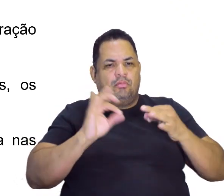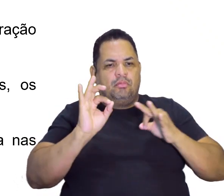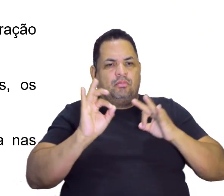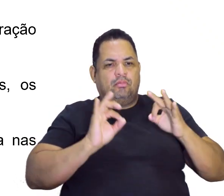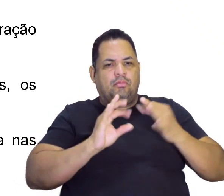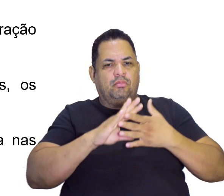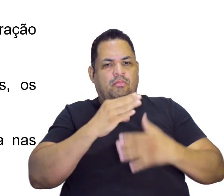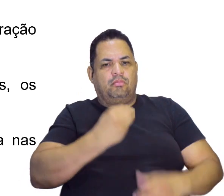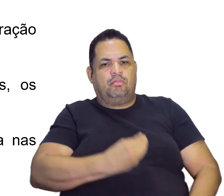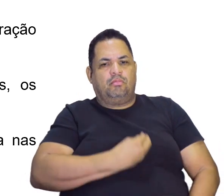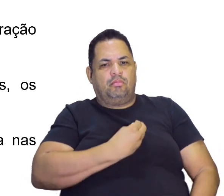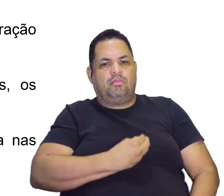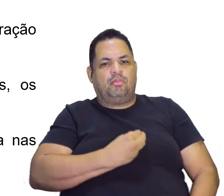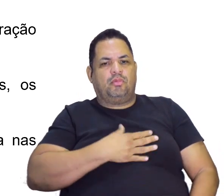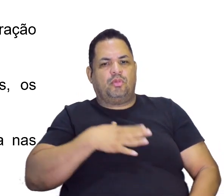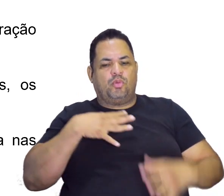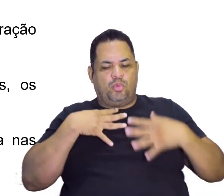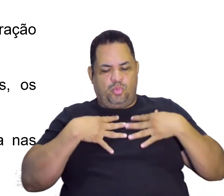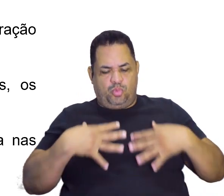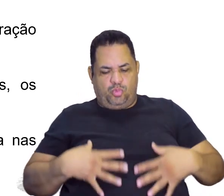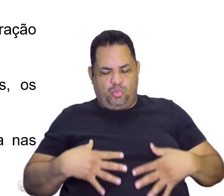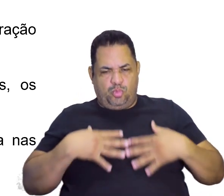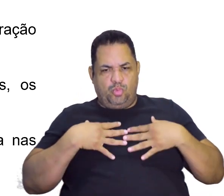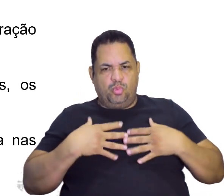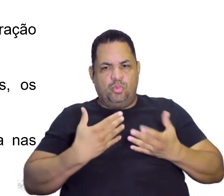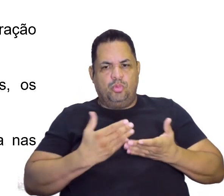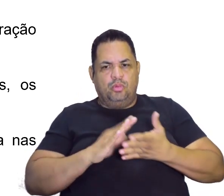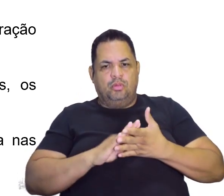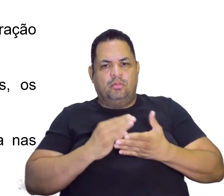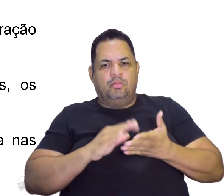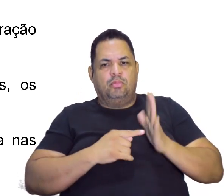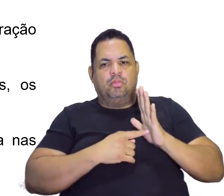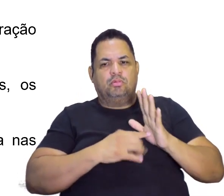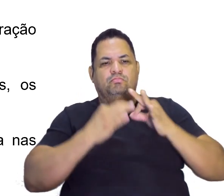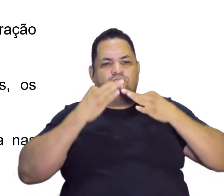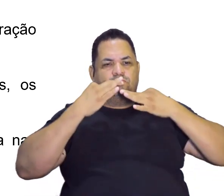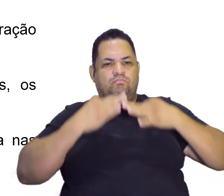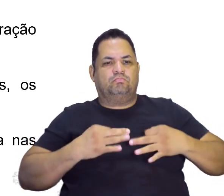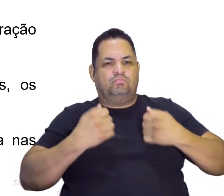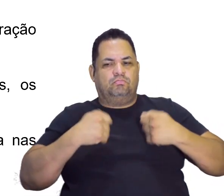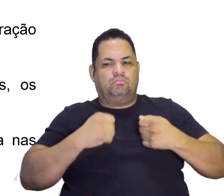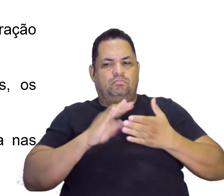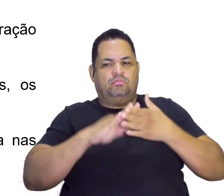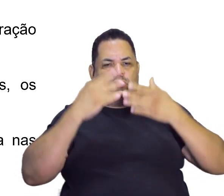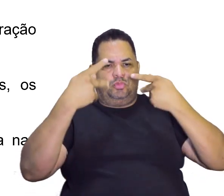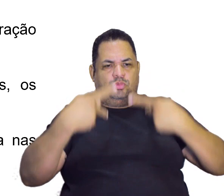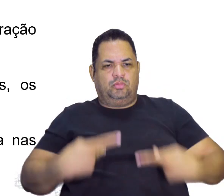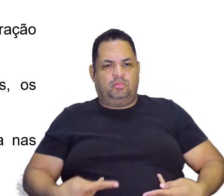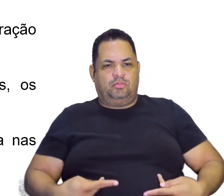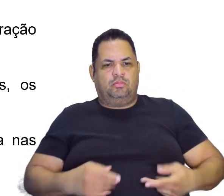Seria pela presença de um corpo nu expressando a dignidade e o poder humano?